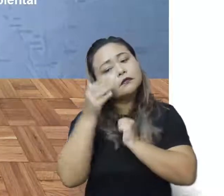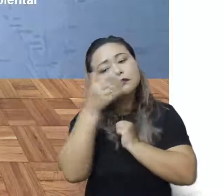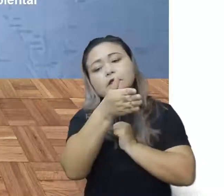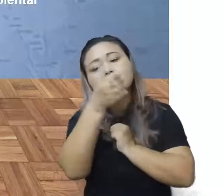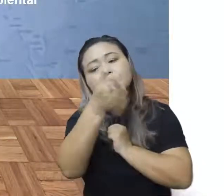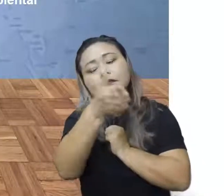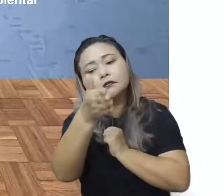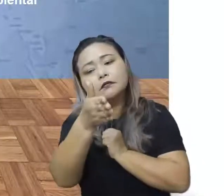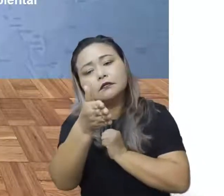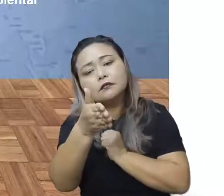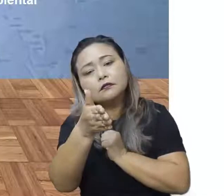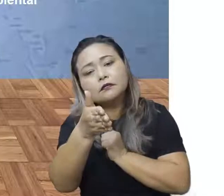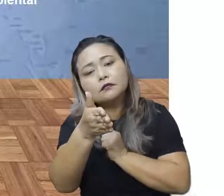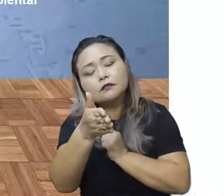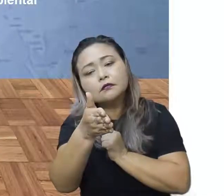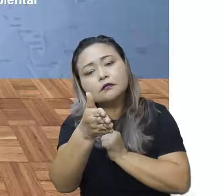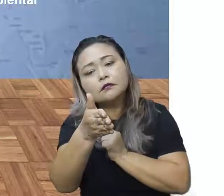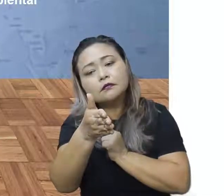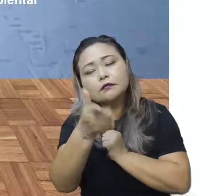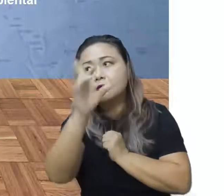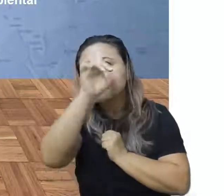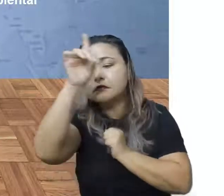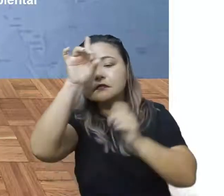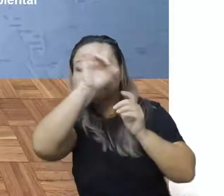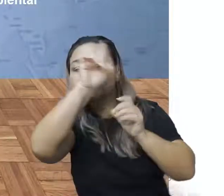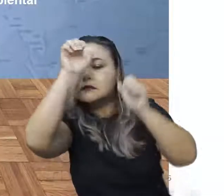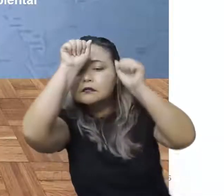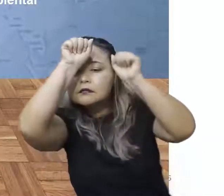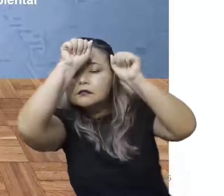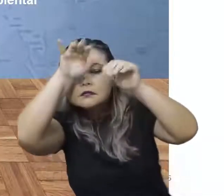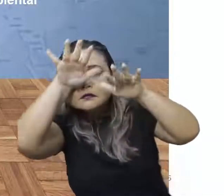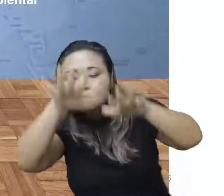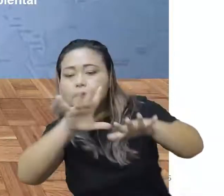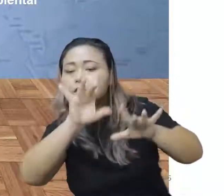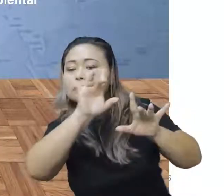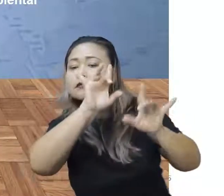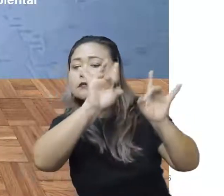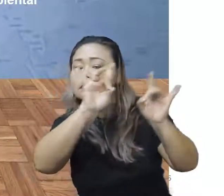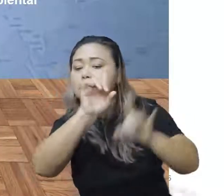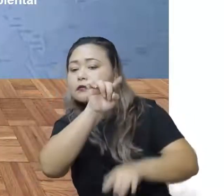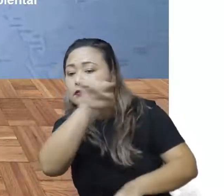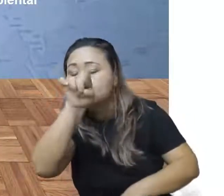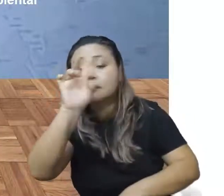caminhada. Que Deus abençoe cada um de vocês e até o nosso